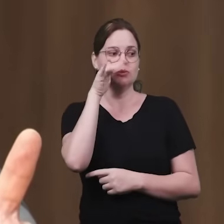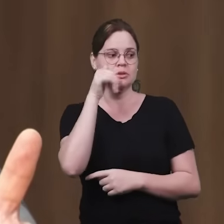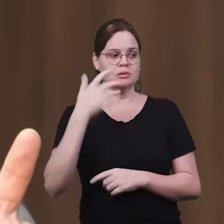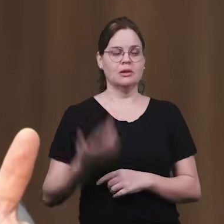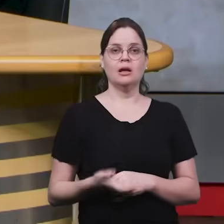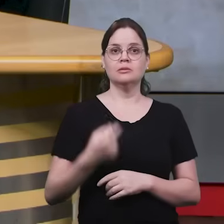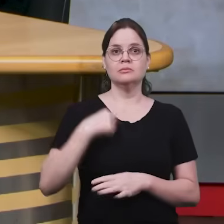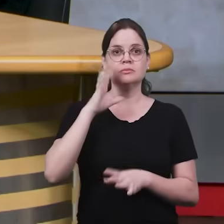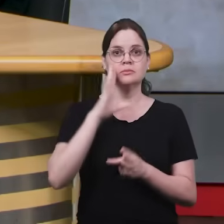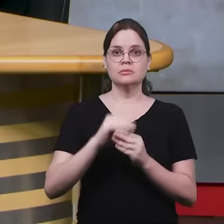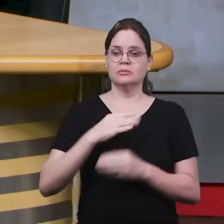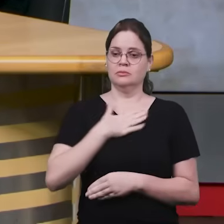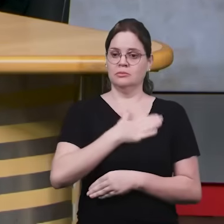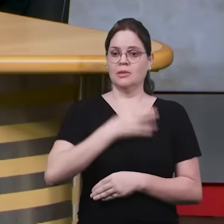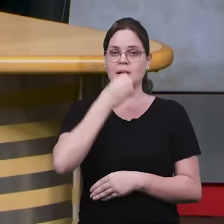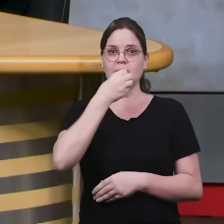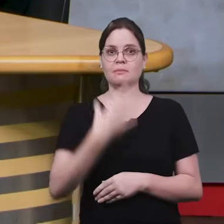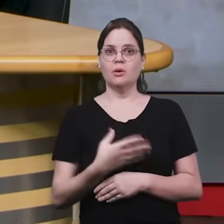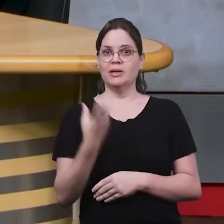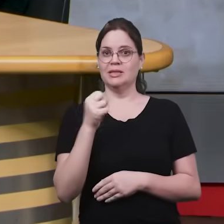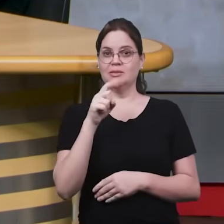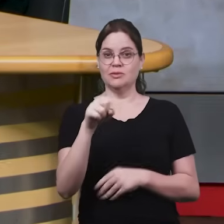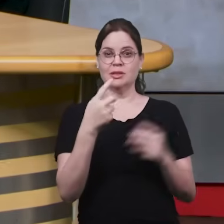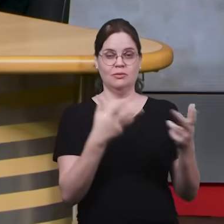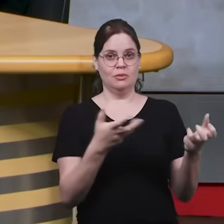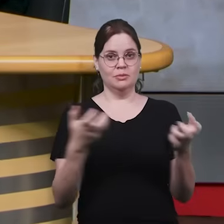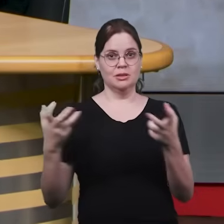mais. E assim, se você for olhar,